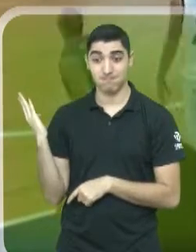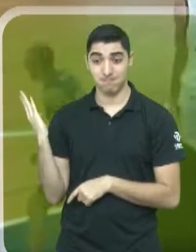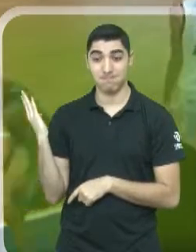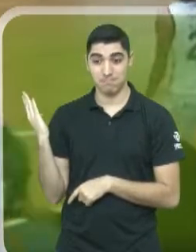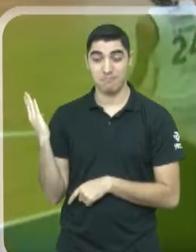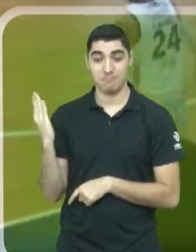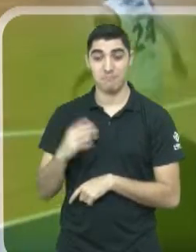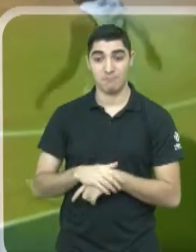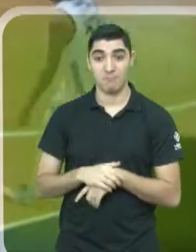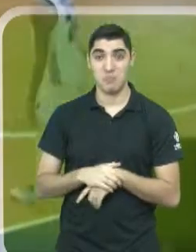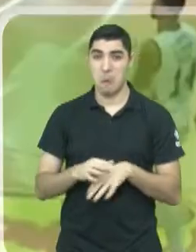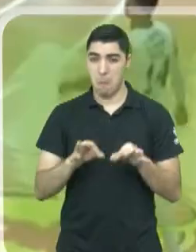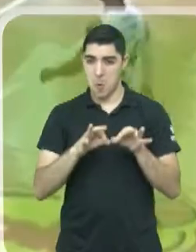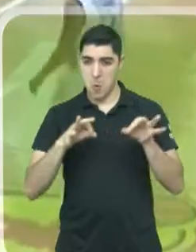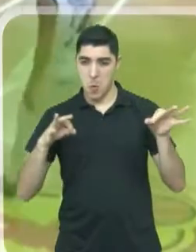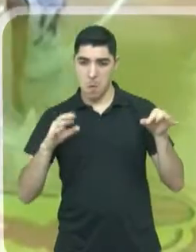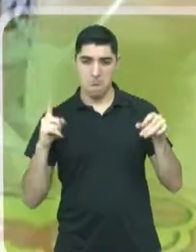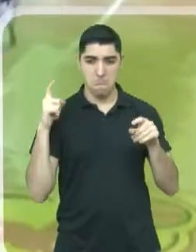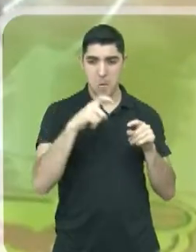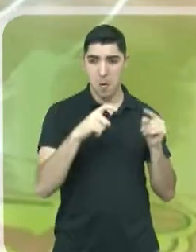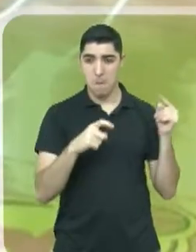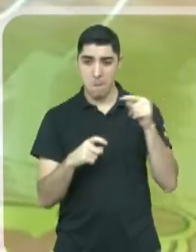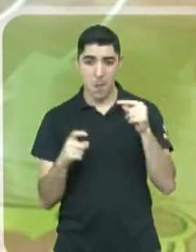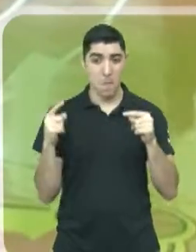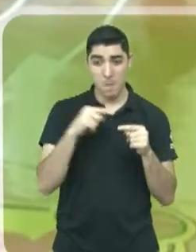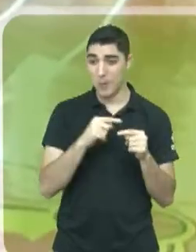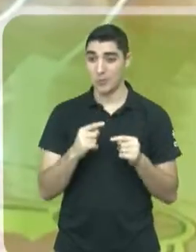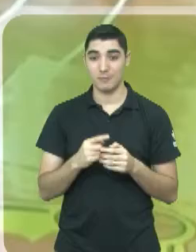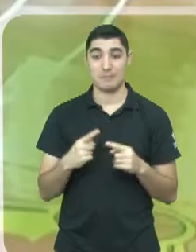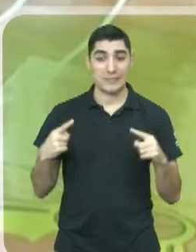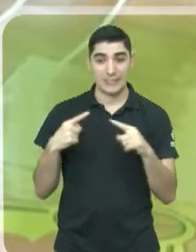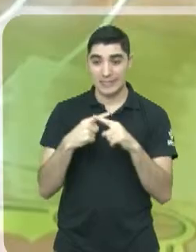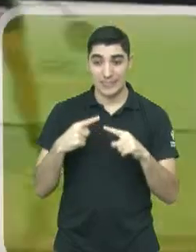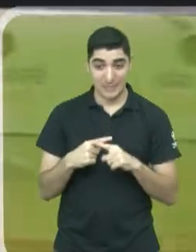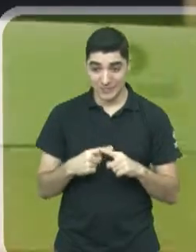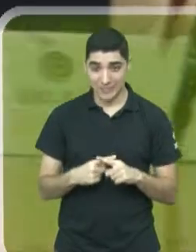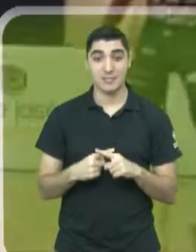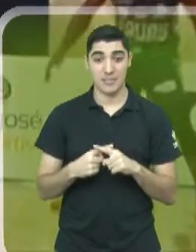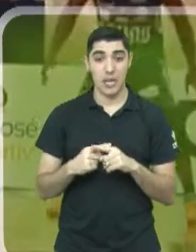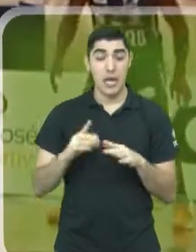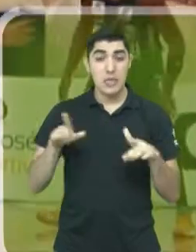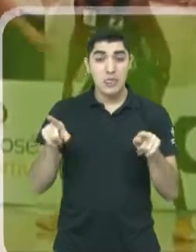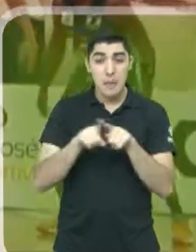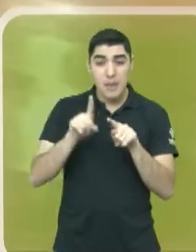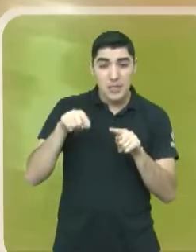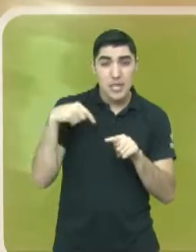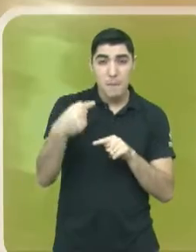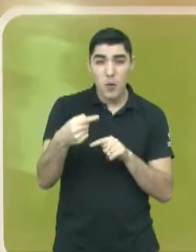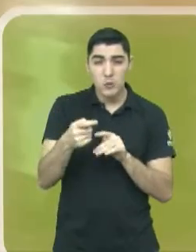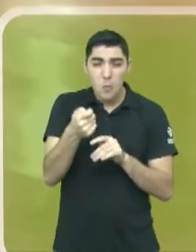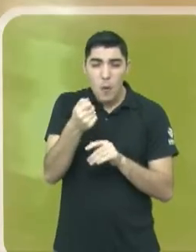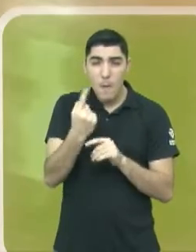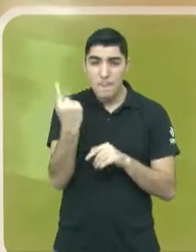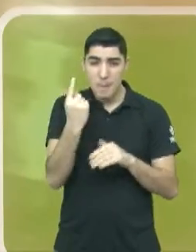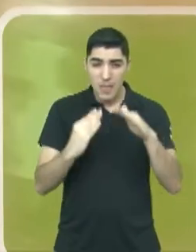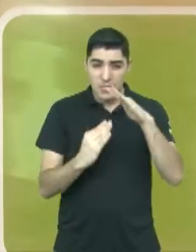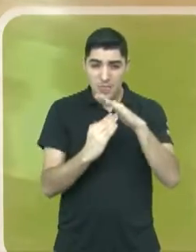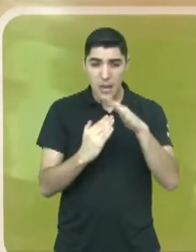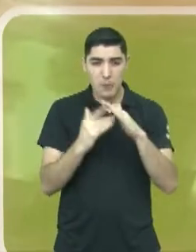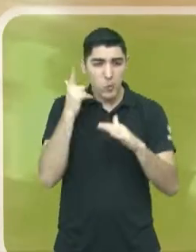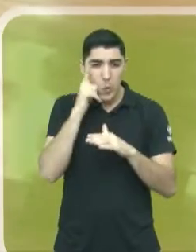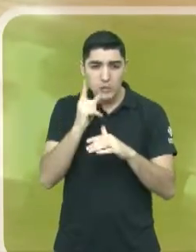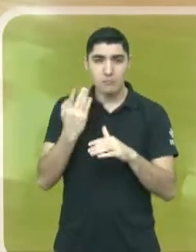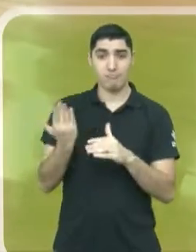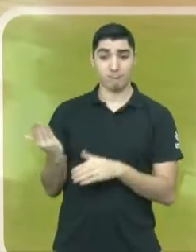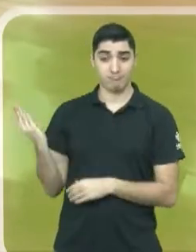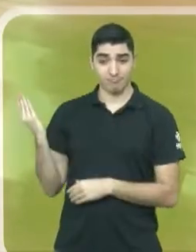quarto. Cesta lá, cesta cá. Até os segundos finais, quando Fidelis brigou com a defesa do Jacaré para